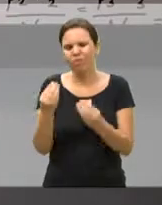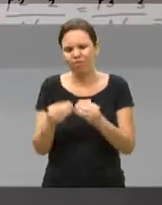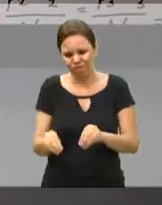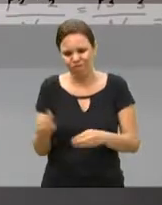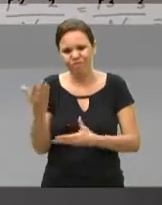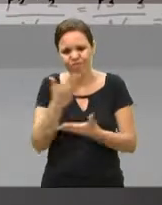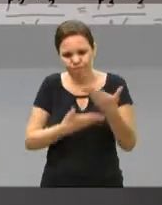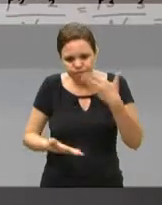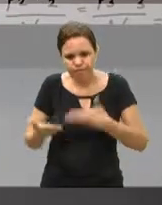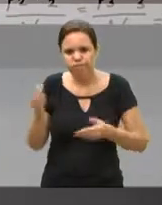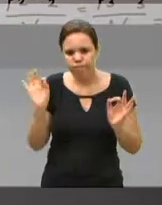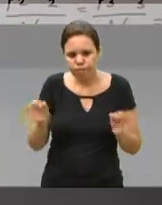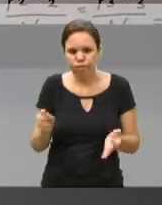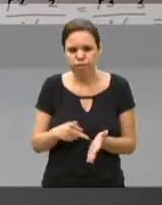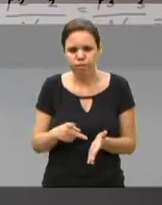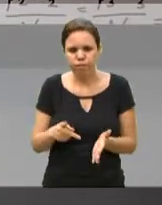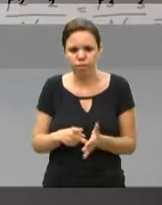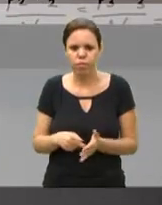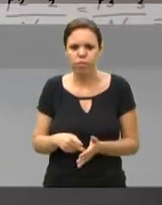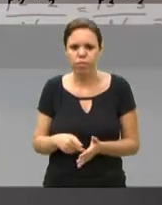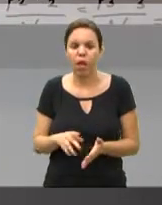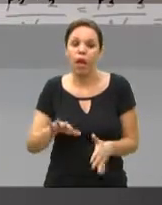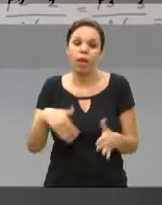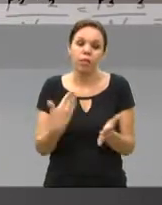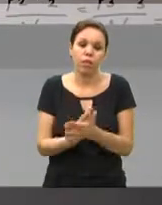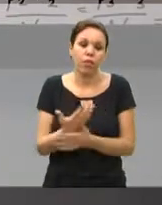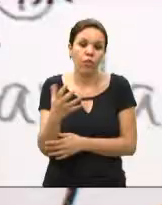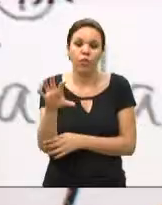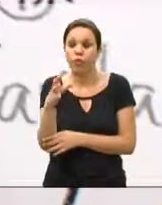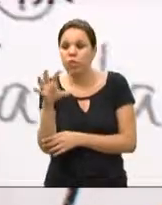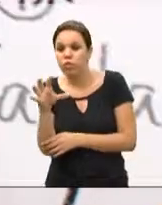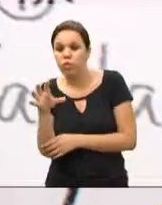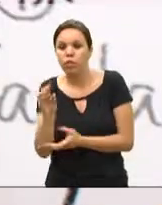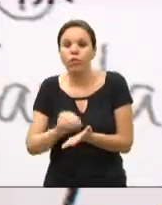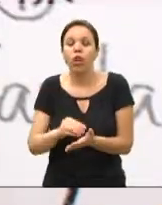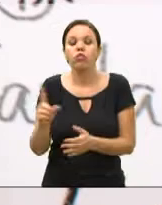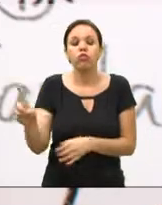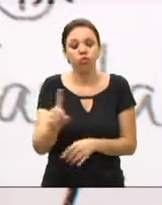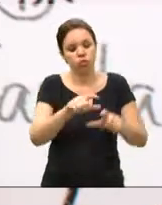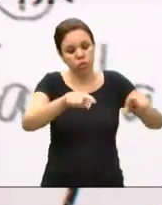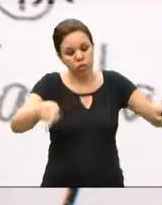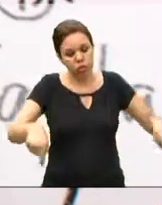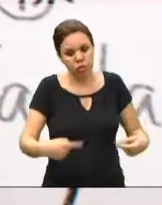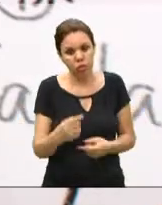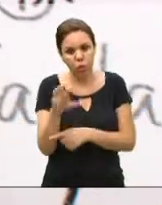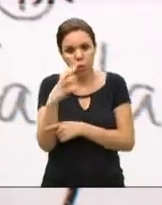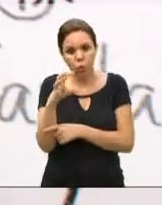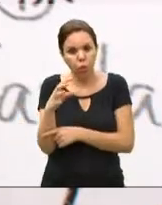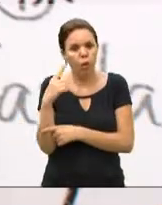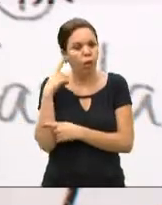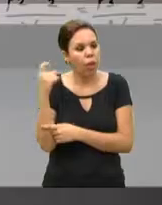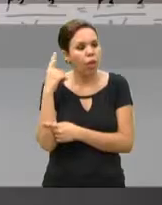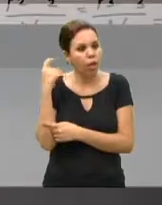com certeza. Você falou que é só até um ventilador? Sim, né? Porque às vezes ele chega ali numa sala, tem um ventiladorzinho lá que fica lá,